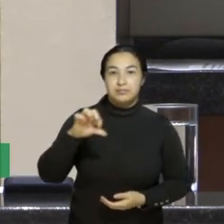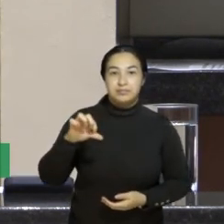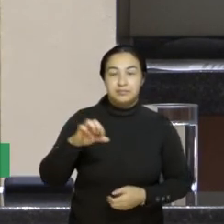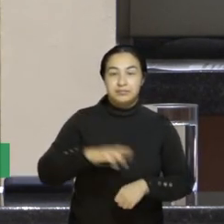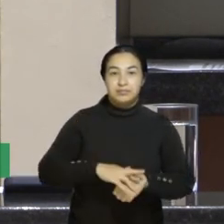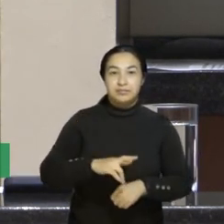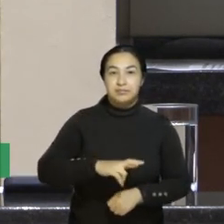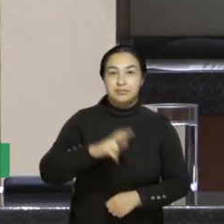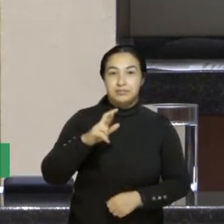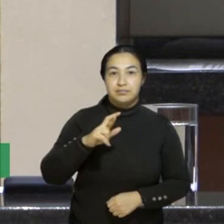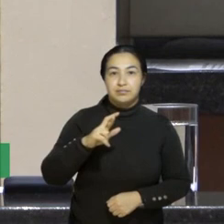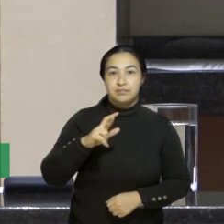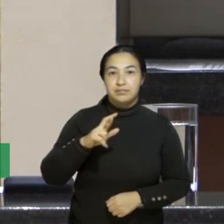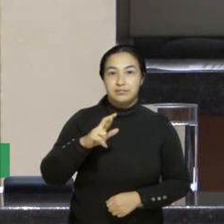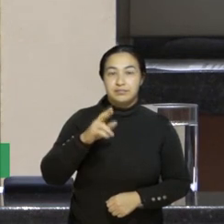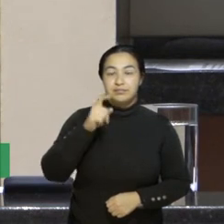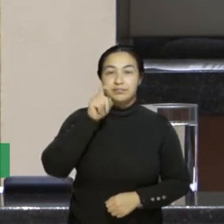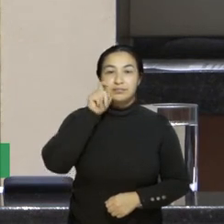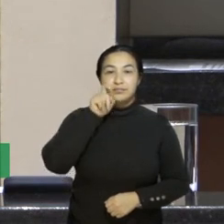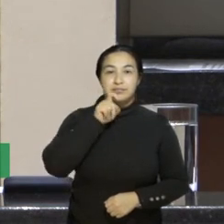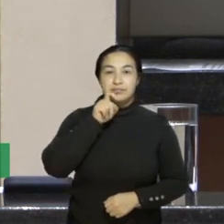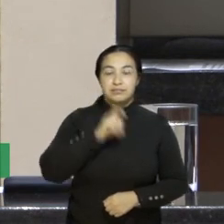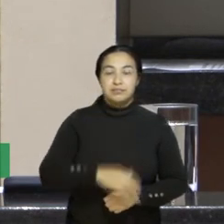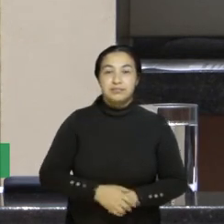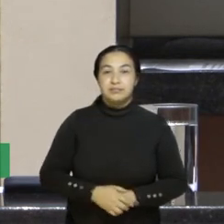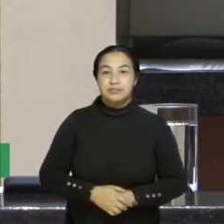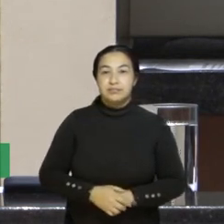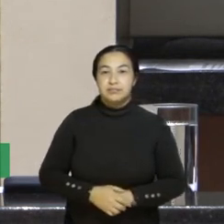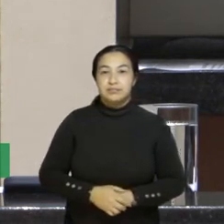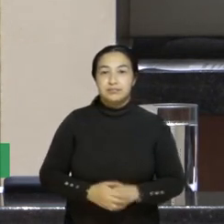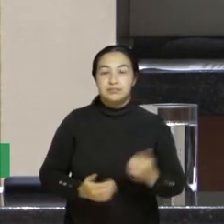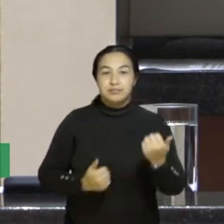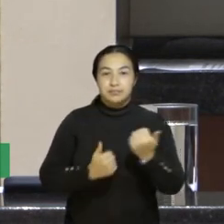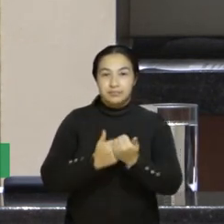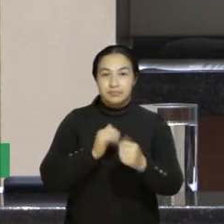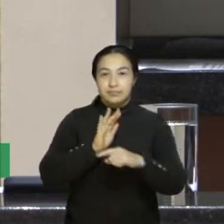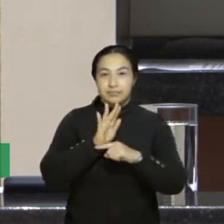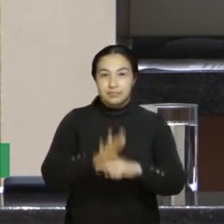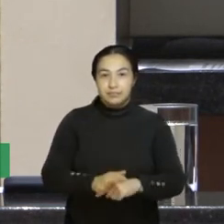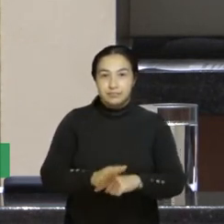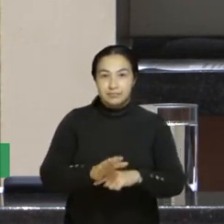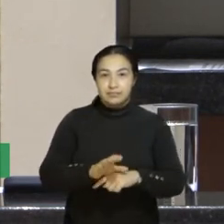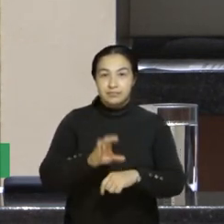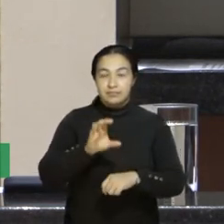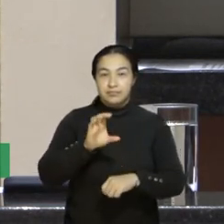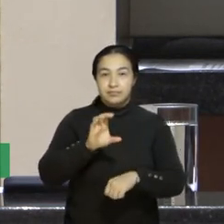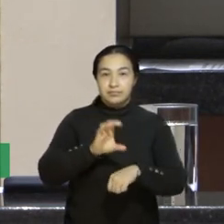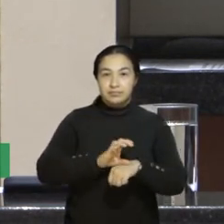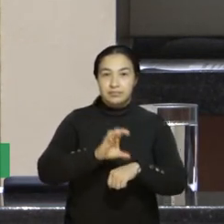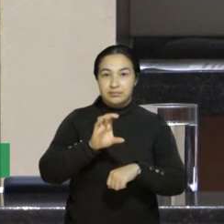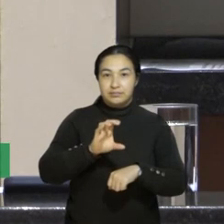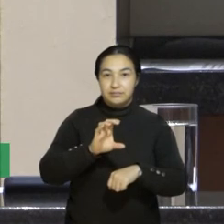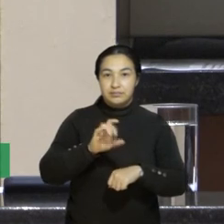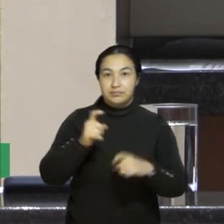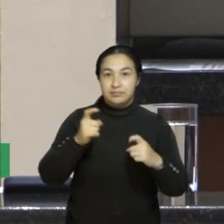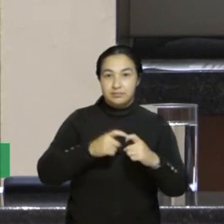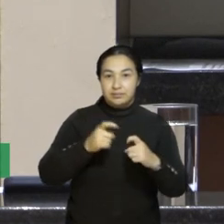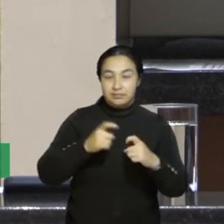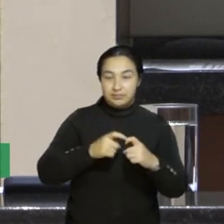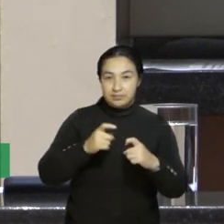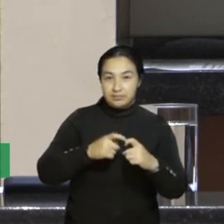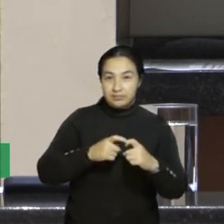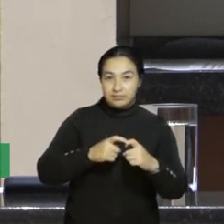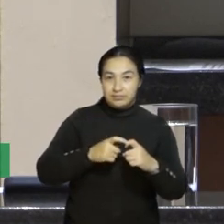autoria, deputado Maurício Peixer, manifestando apoio ao Conselho Federal de Medicina em razão da ofensiva